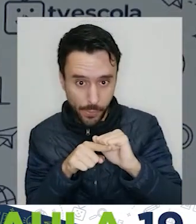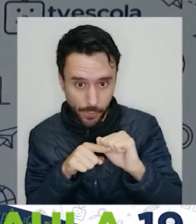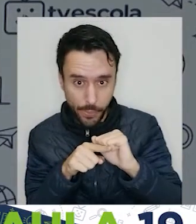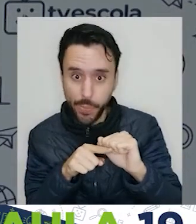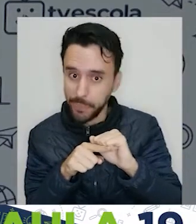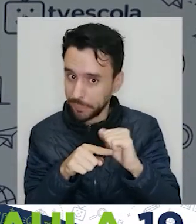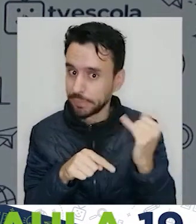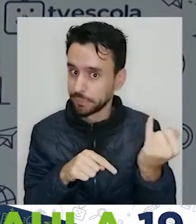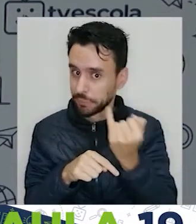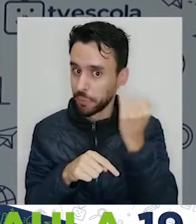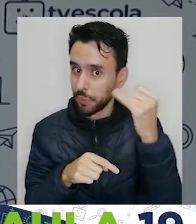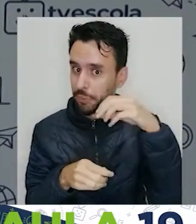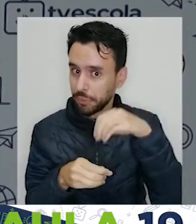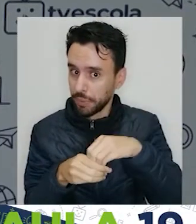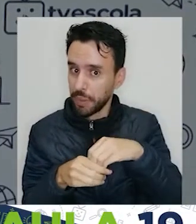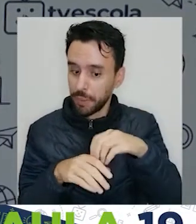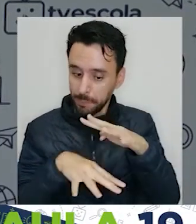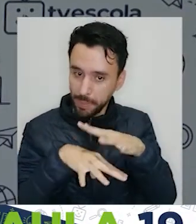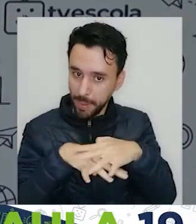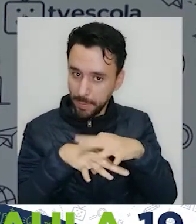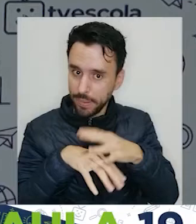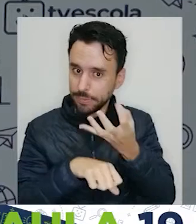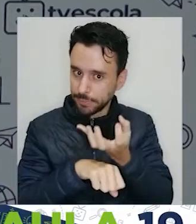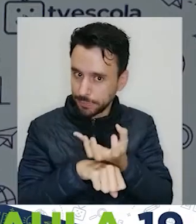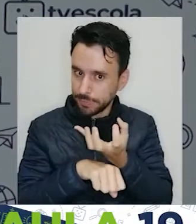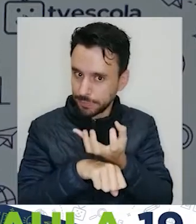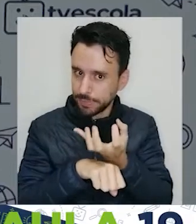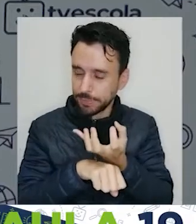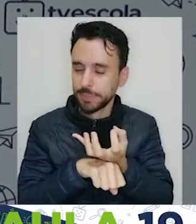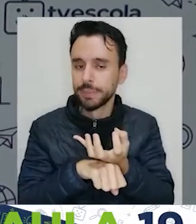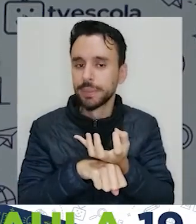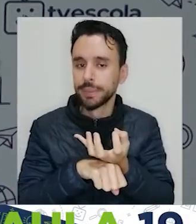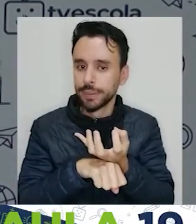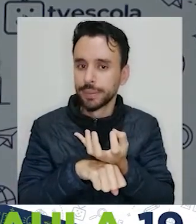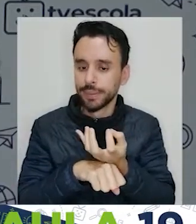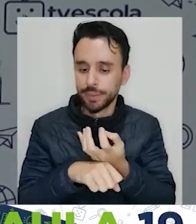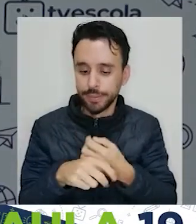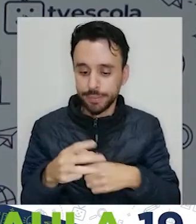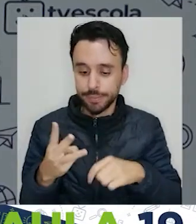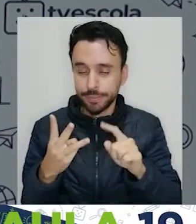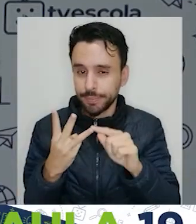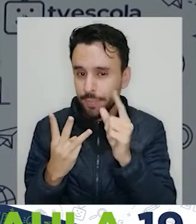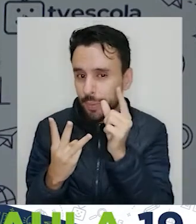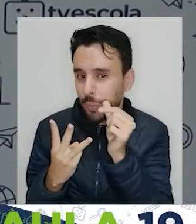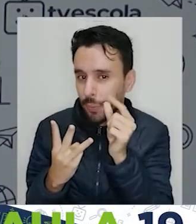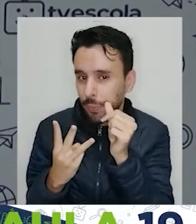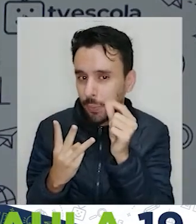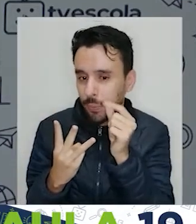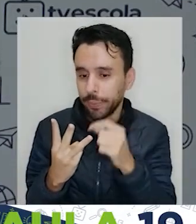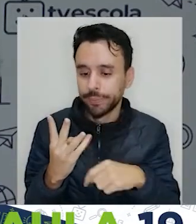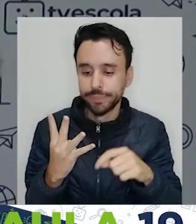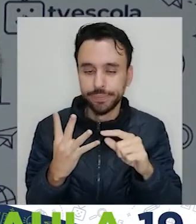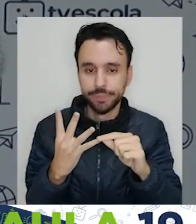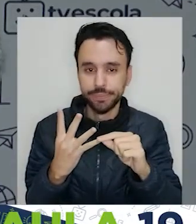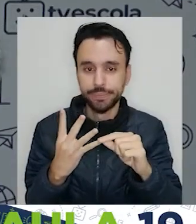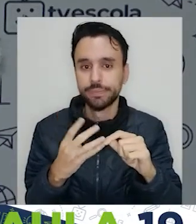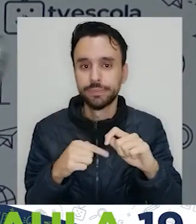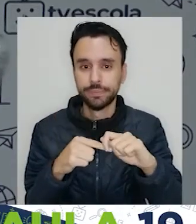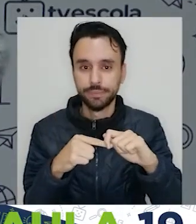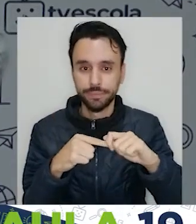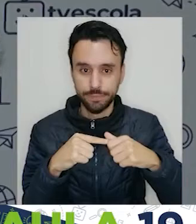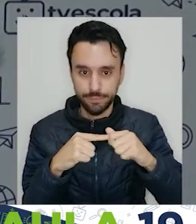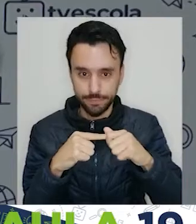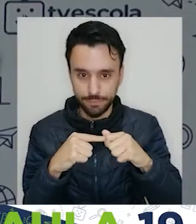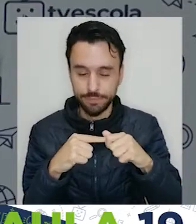é sempre bom ter uma borracha por perto, não é mesmo? Também do lápis preto e do apontador. Aí,